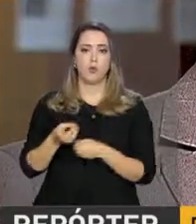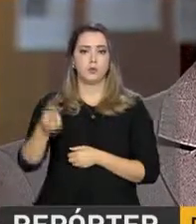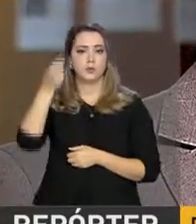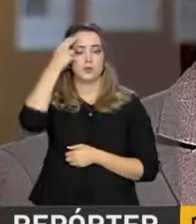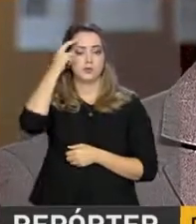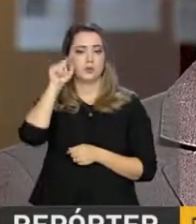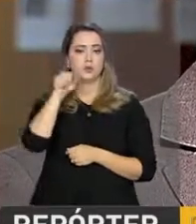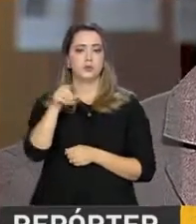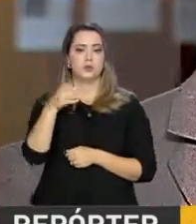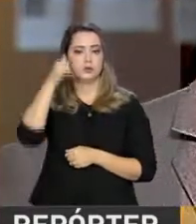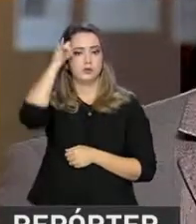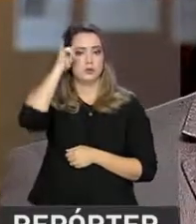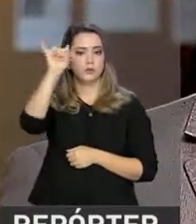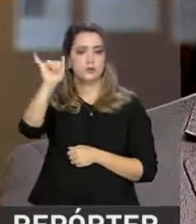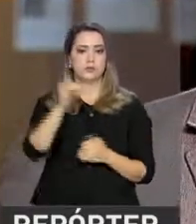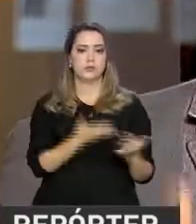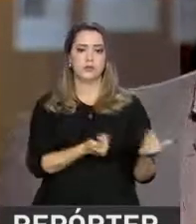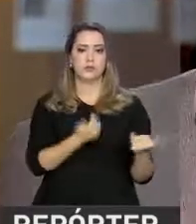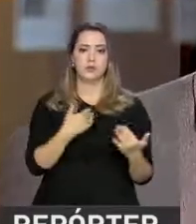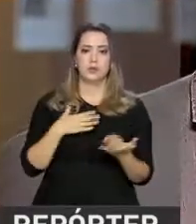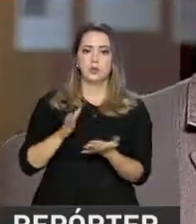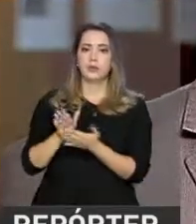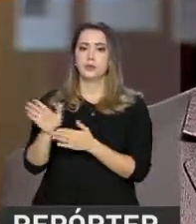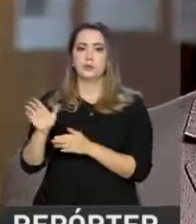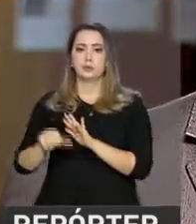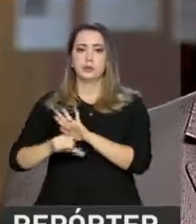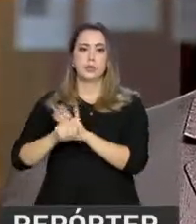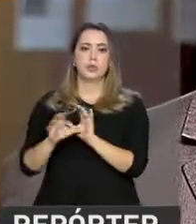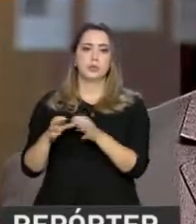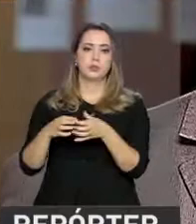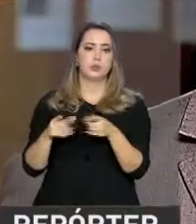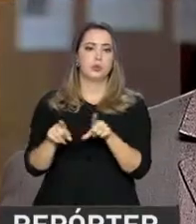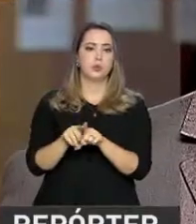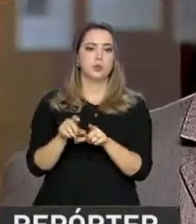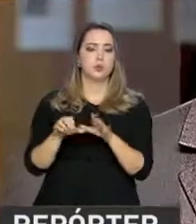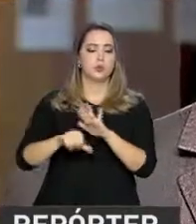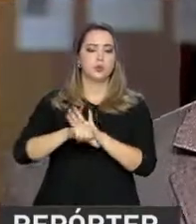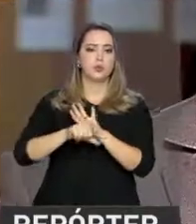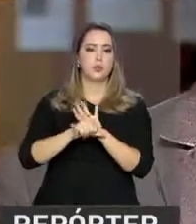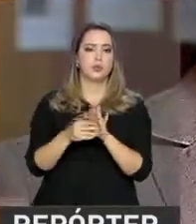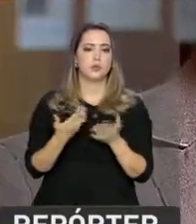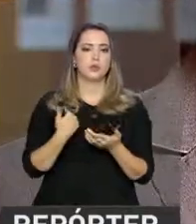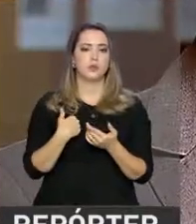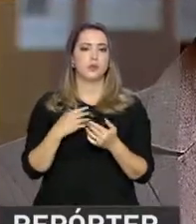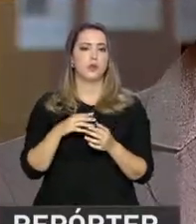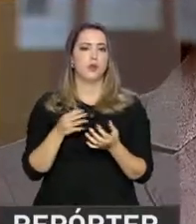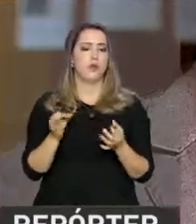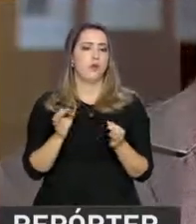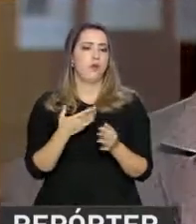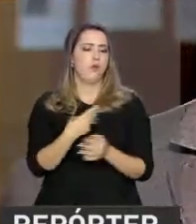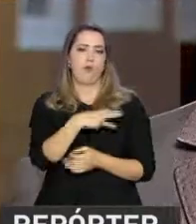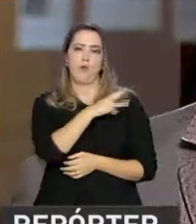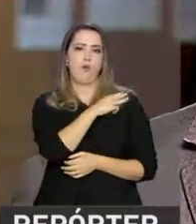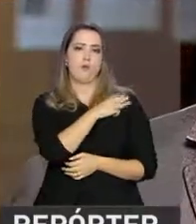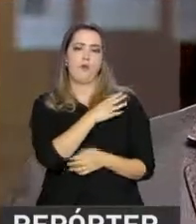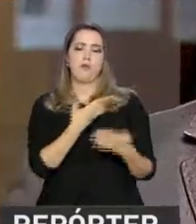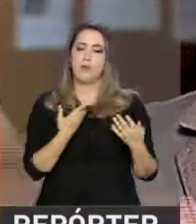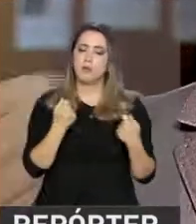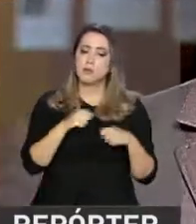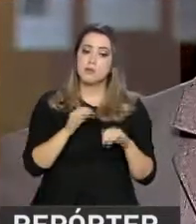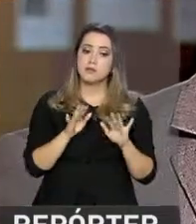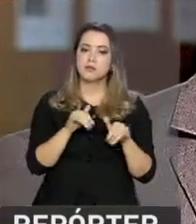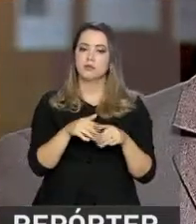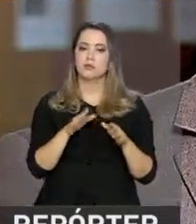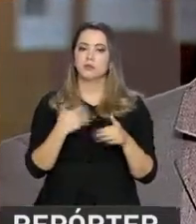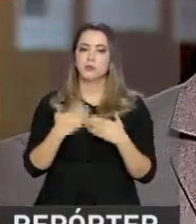evitando aquele jovem é gracie para o crime evitando que aquele jovem é não e concluiu o ensino médio evitando que aquele jovem não tem uma